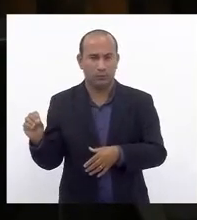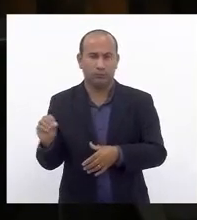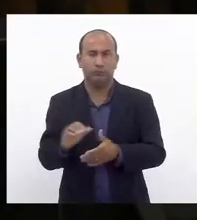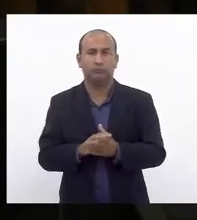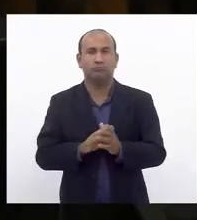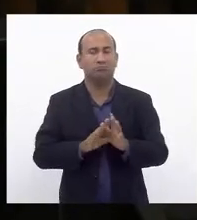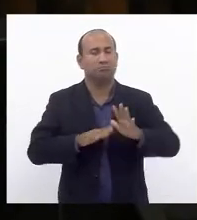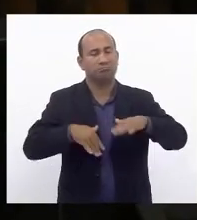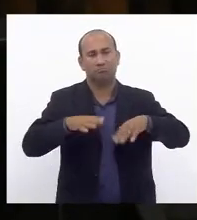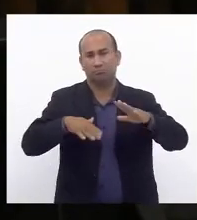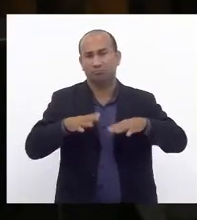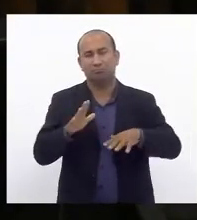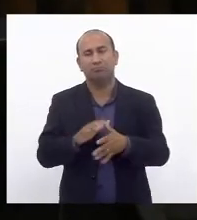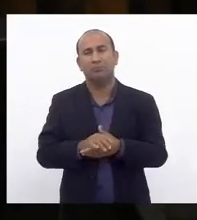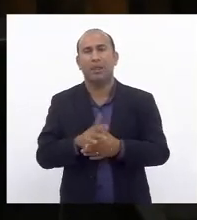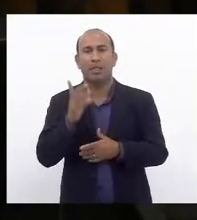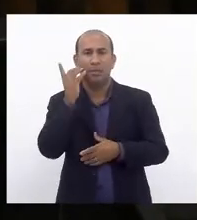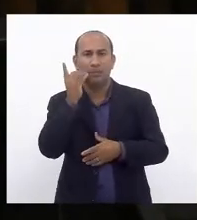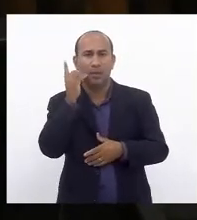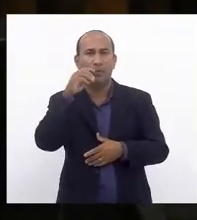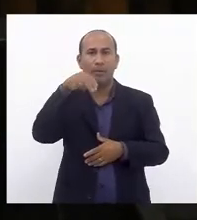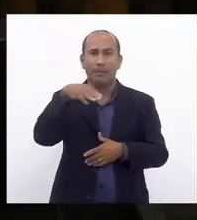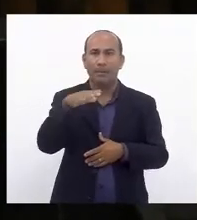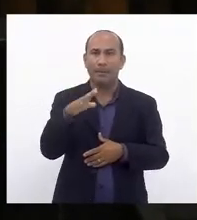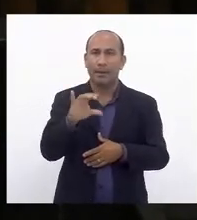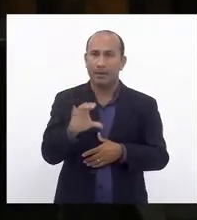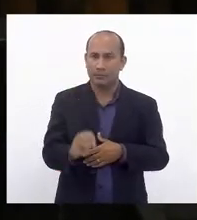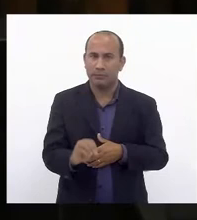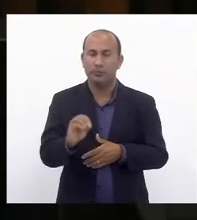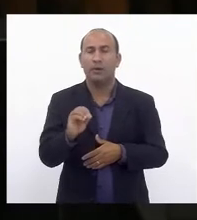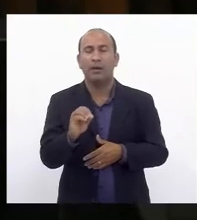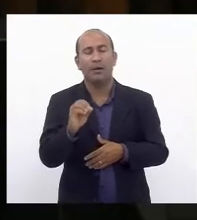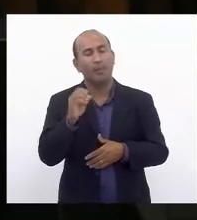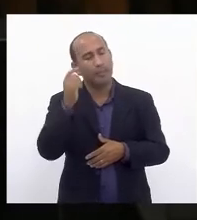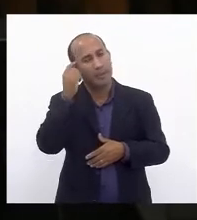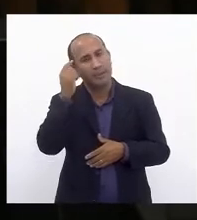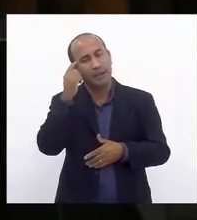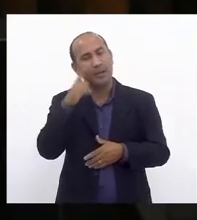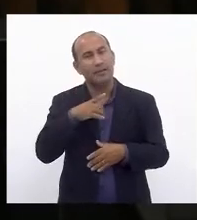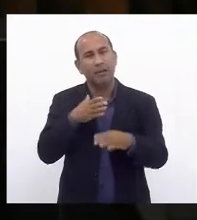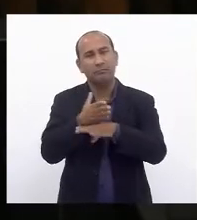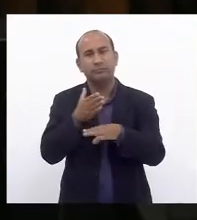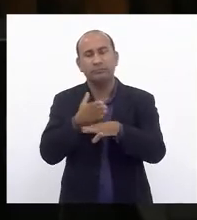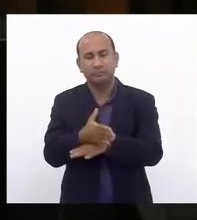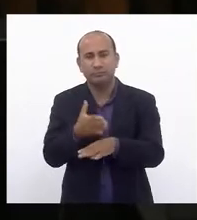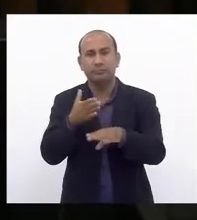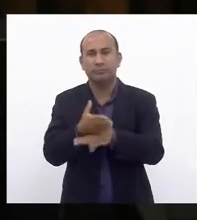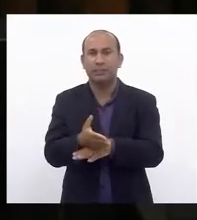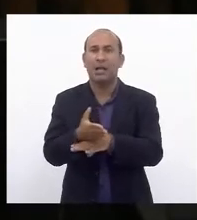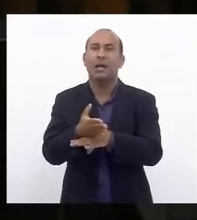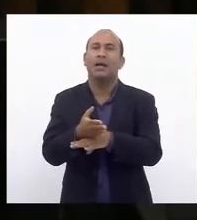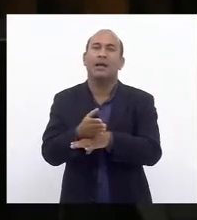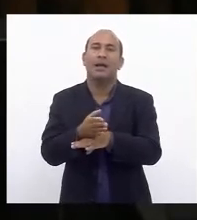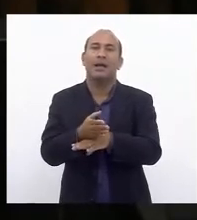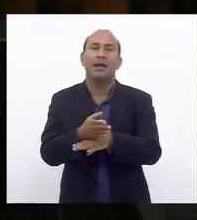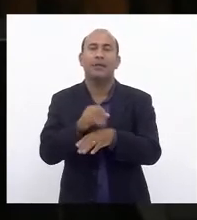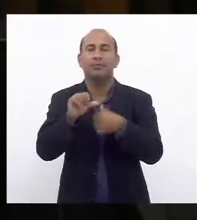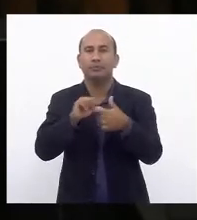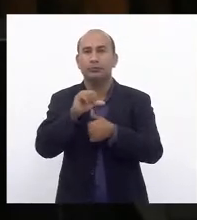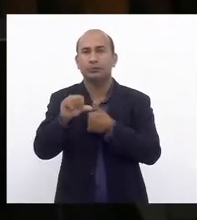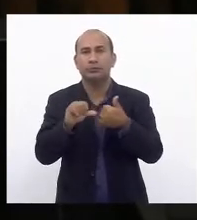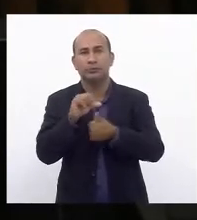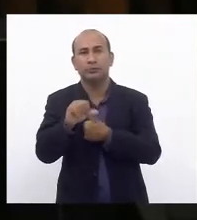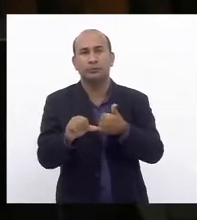Mas quis o deputado Márcio Pacheco achar que teria uma invasão de competência e transformá-lo